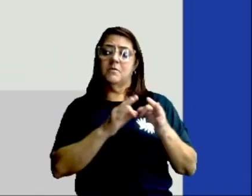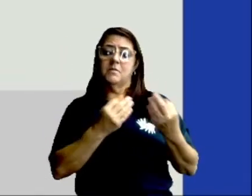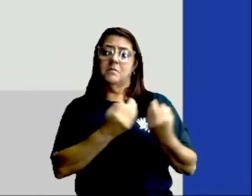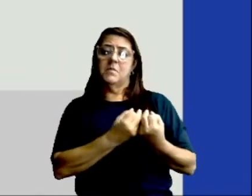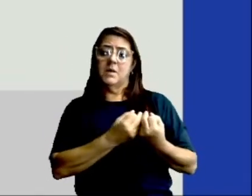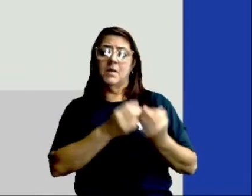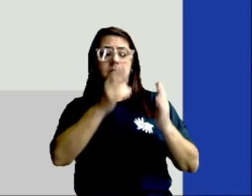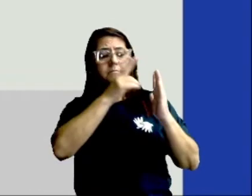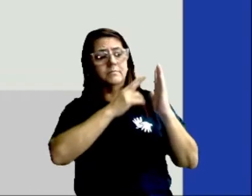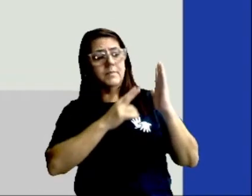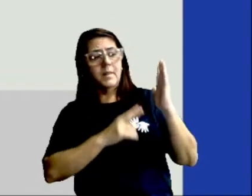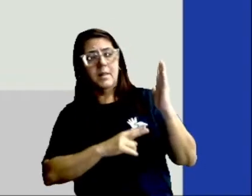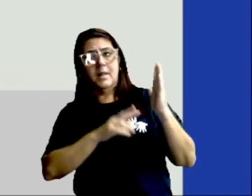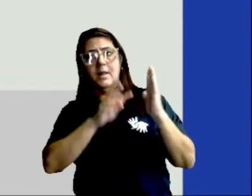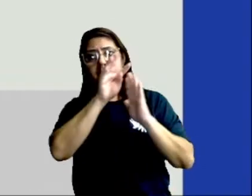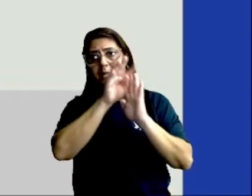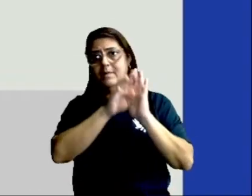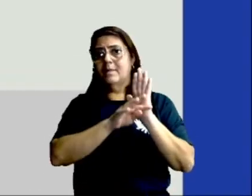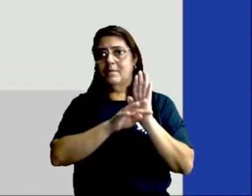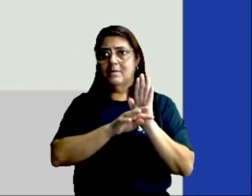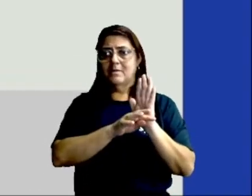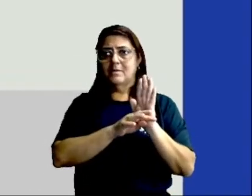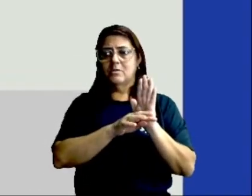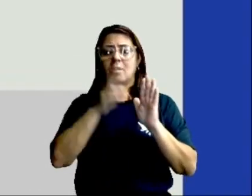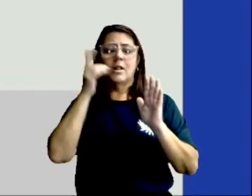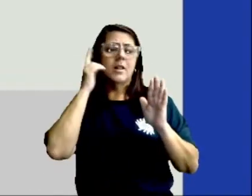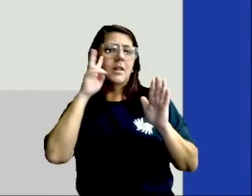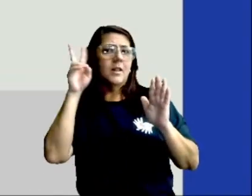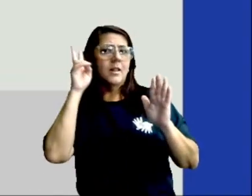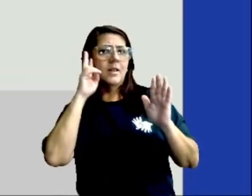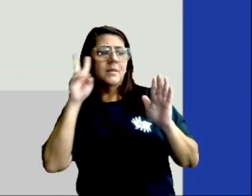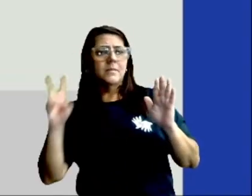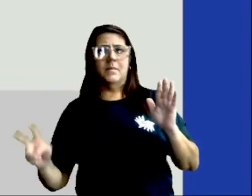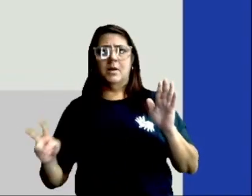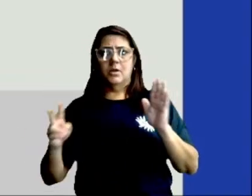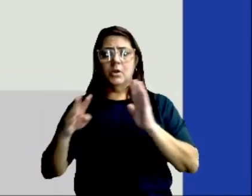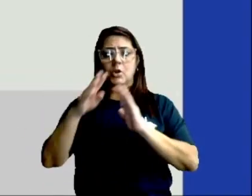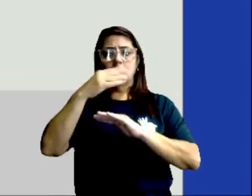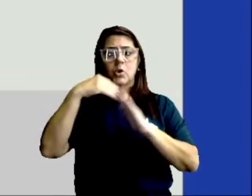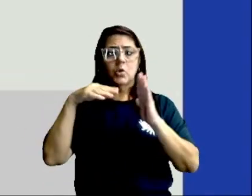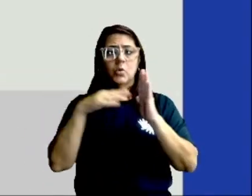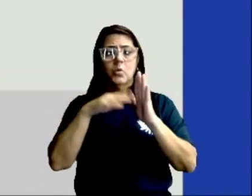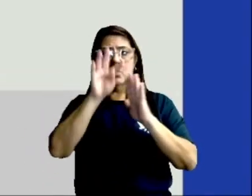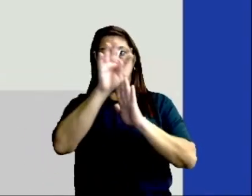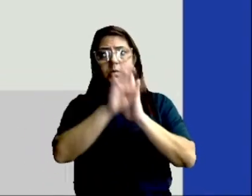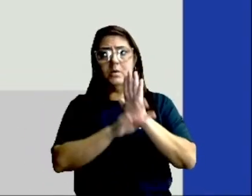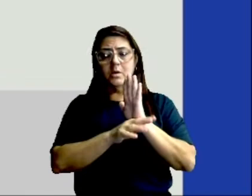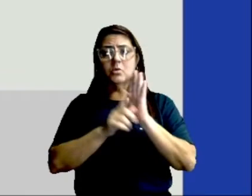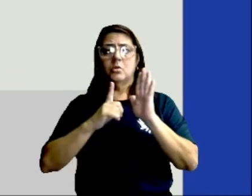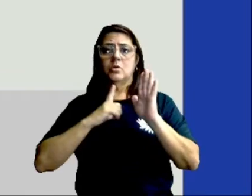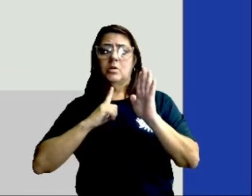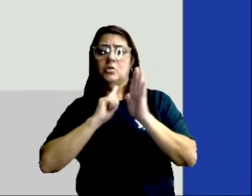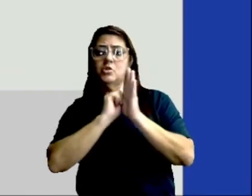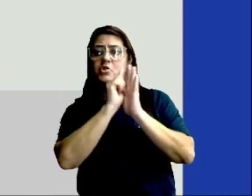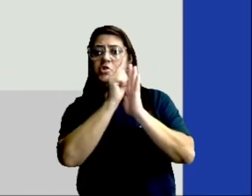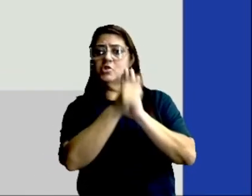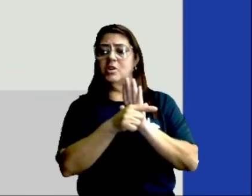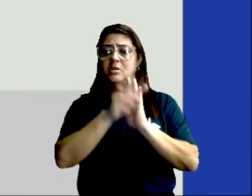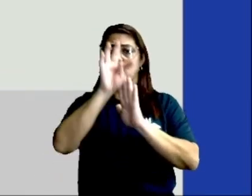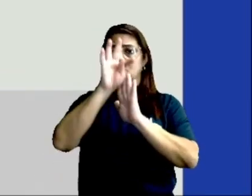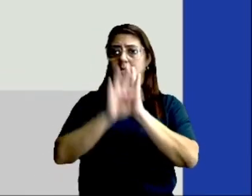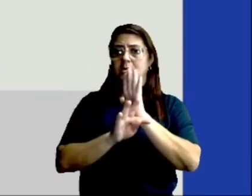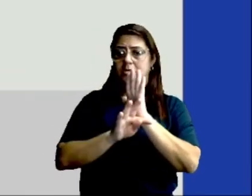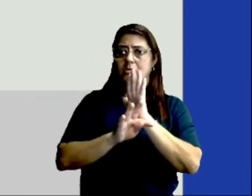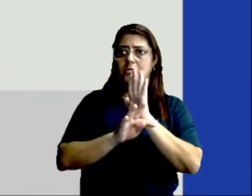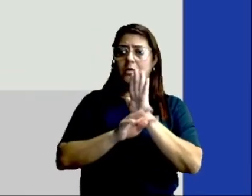sua família ler. E aí, você tem que lembrar, todo texto ele tem um gênero textual. Então, que gênero aí você